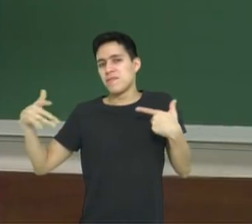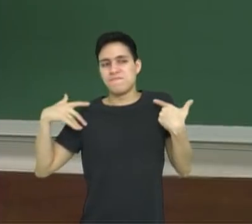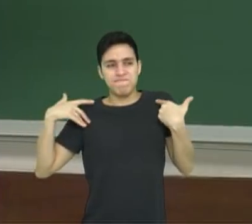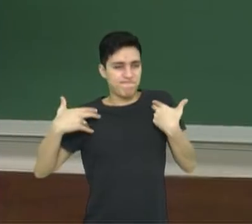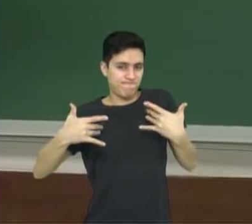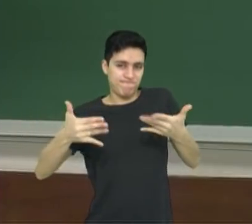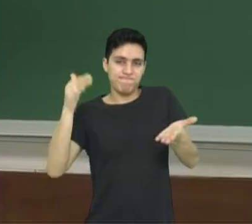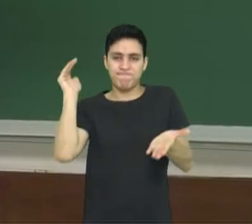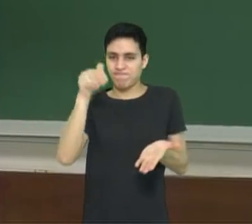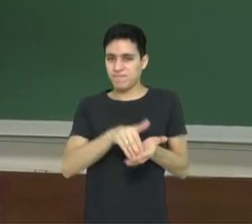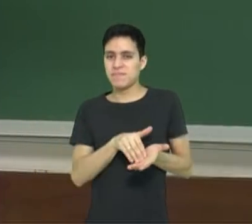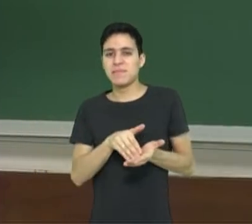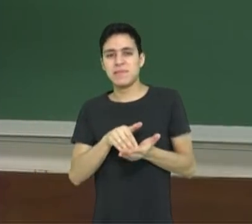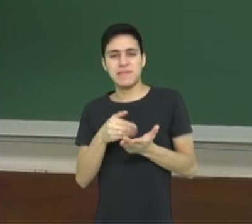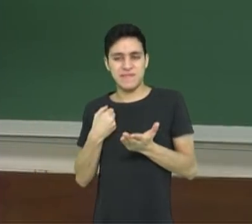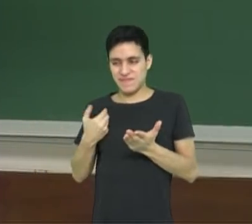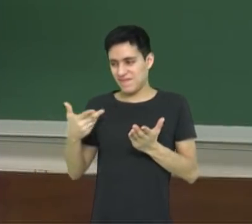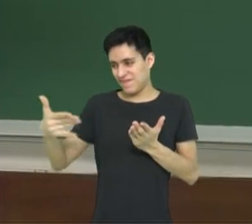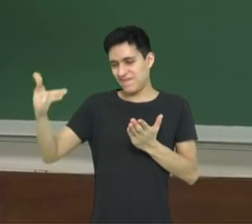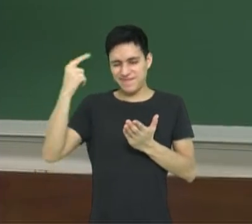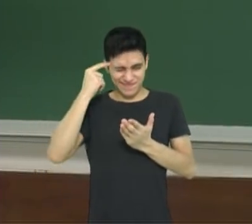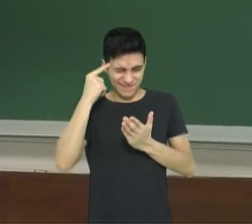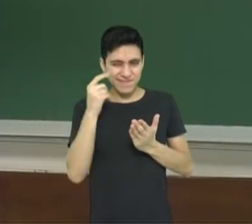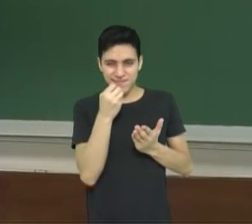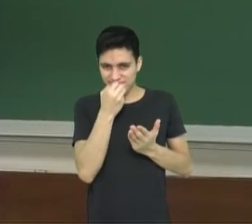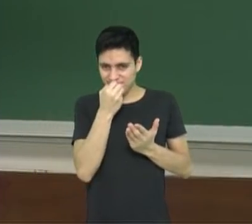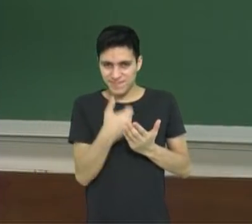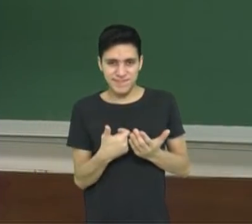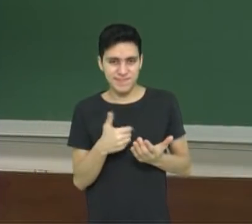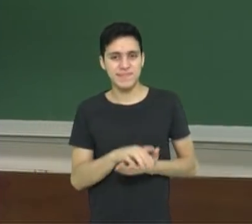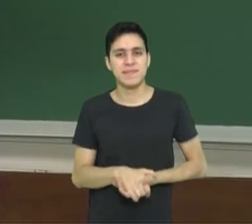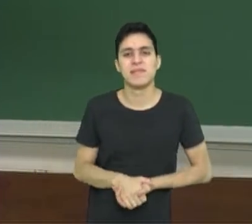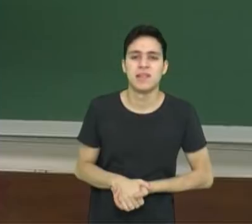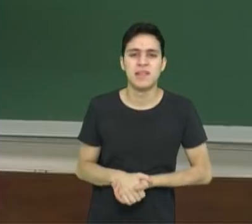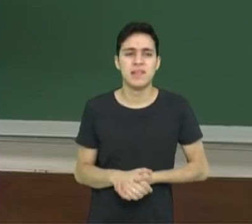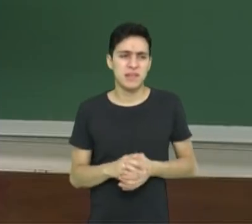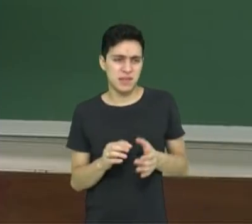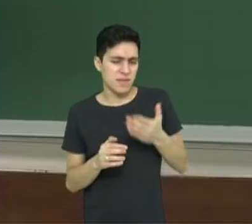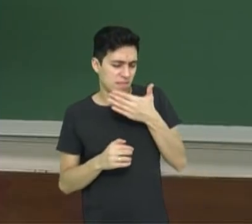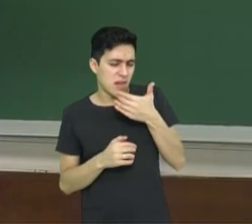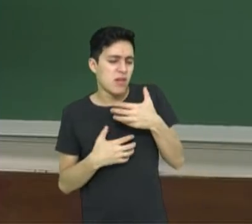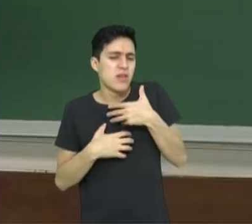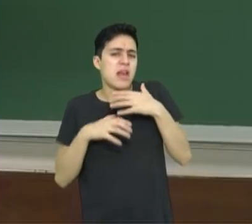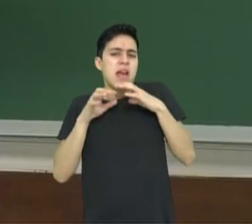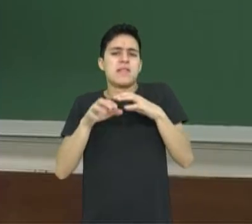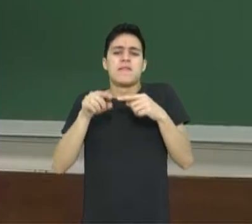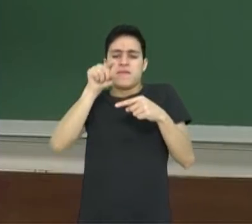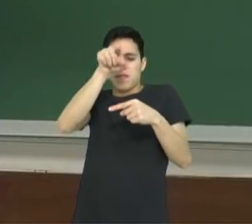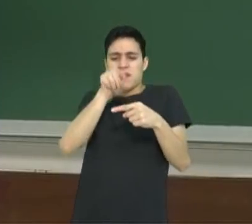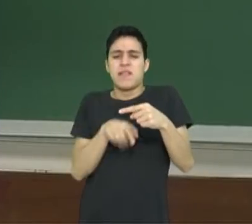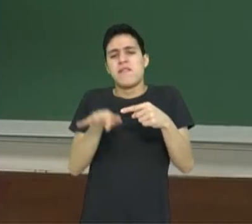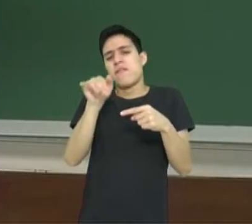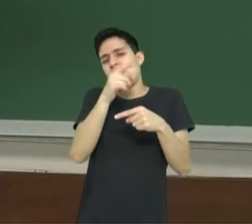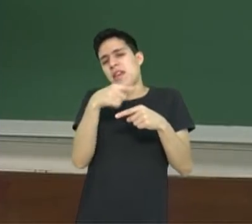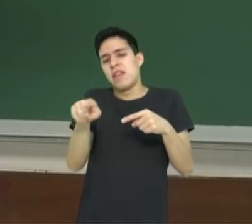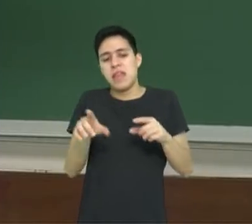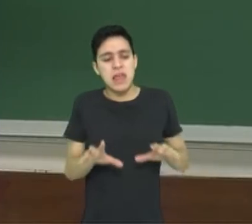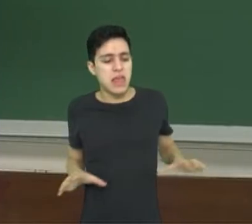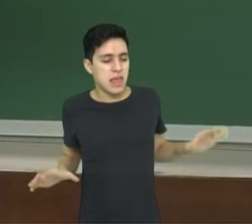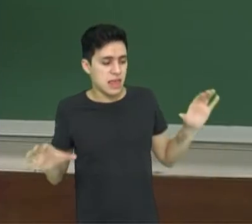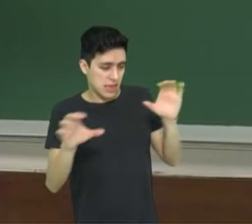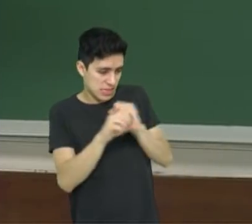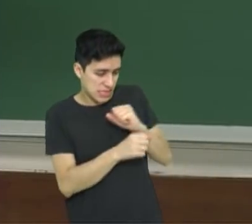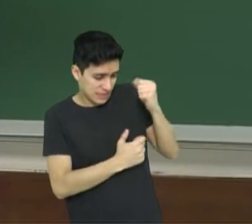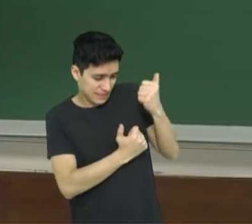3,3333333 até o final da vida. Ok? Então, a gente deixa na forma de fração. Então, conjunto de solução,